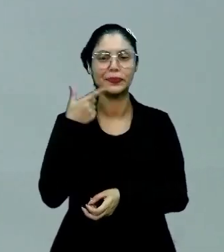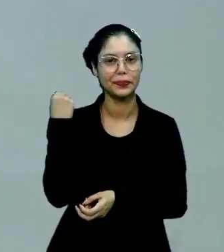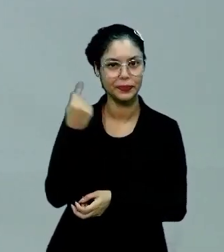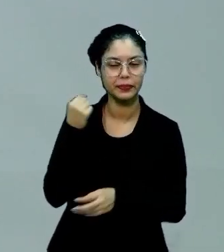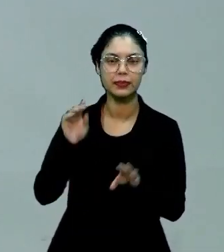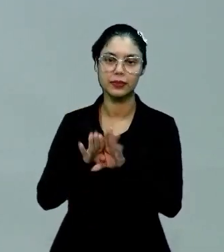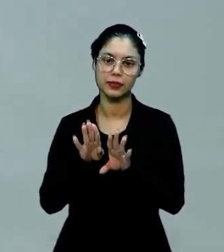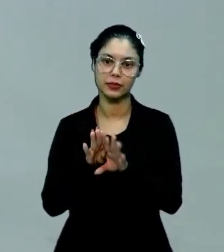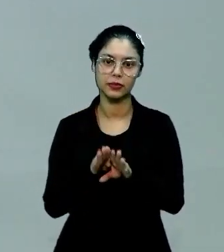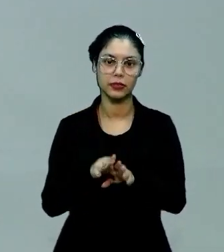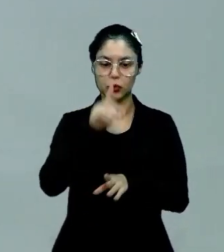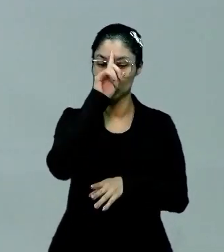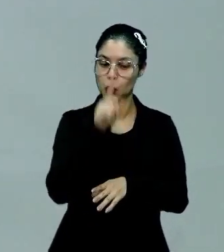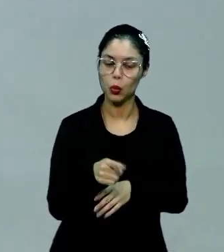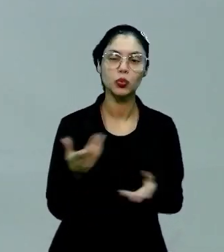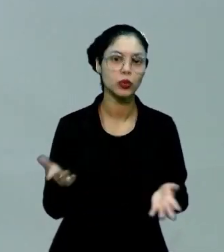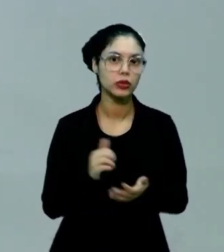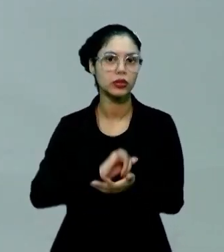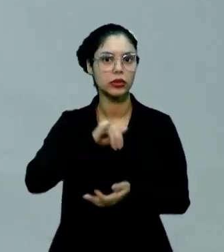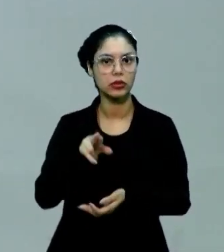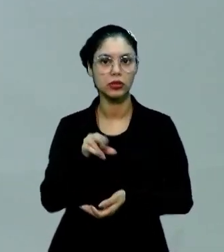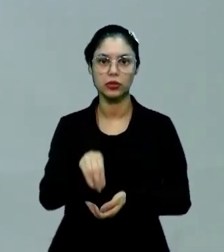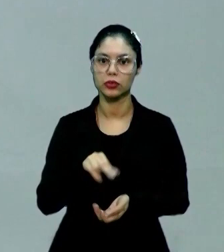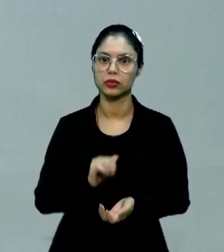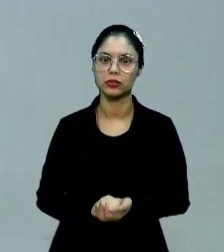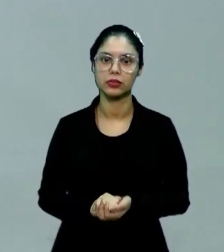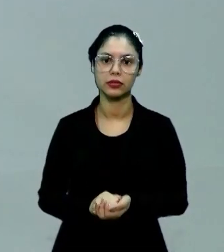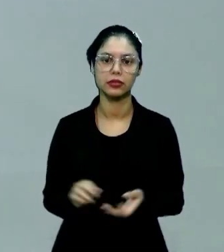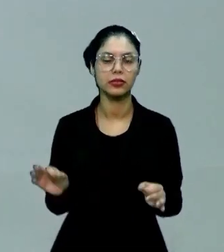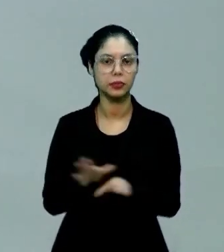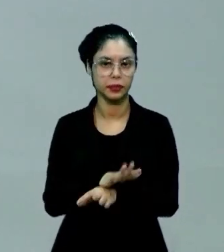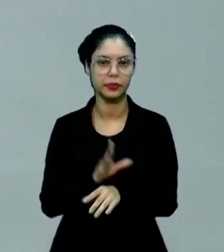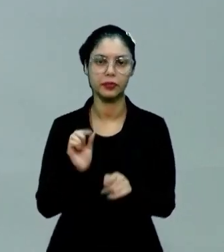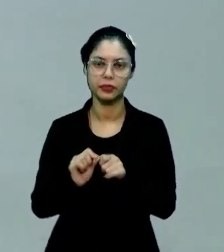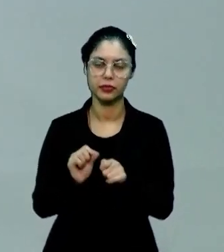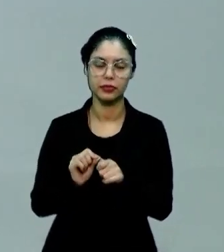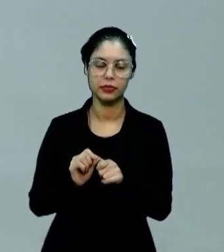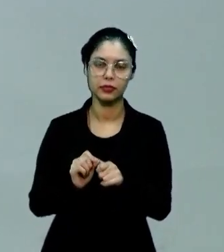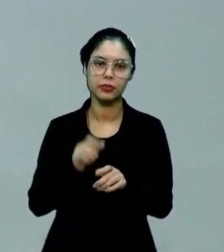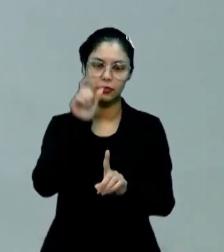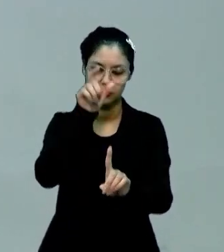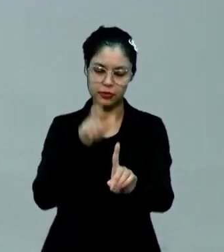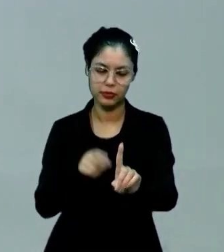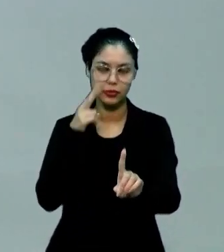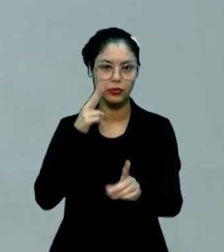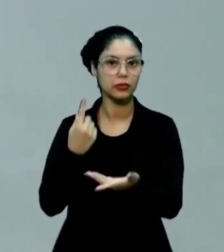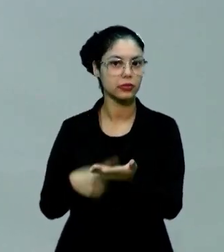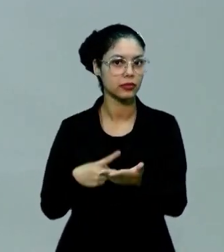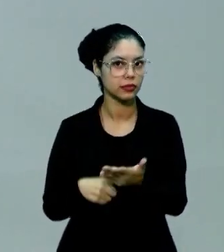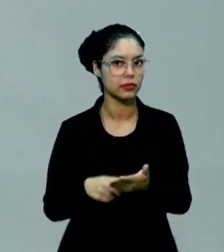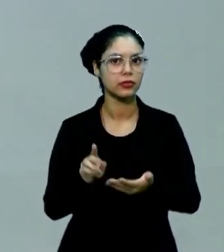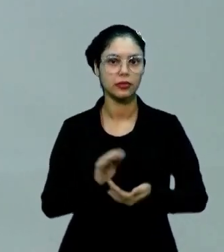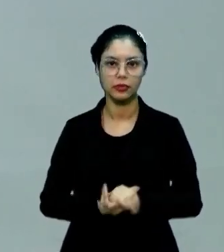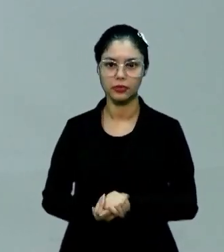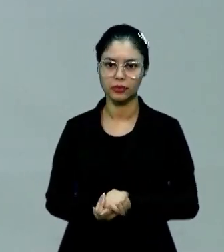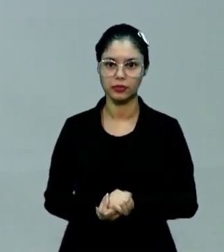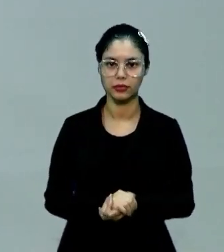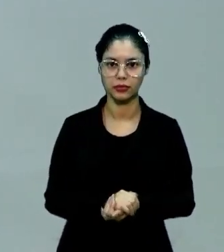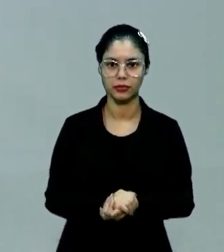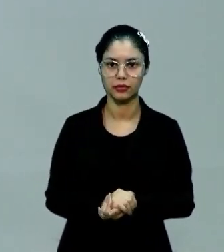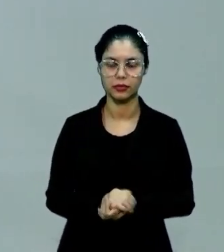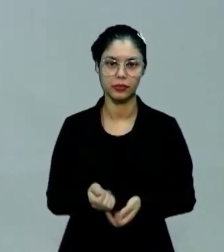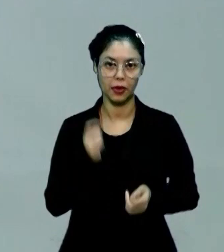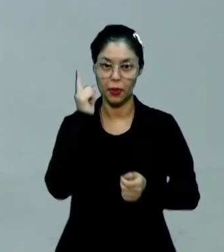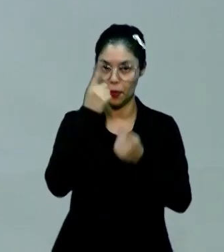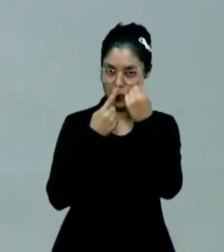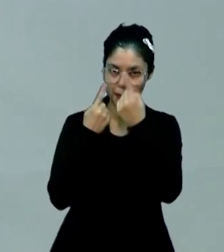e do dono dele, que é o John. Então, você acaba fazendo algumas inferências de acordo com o